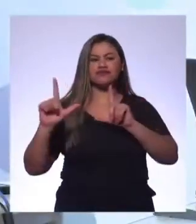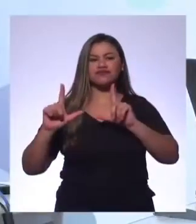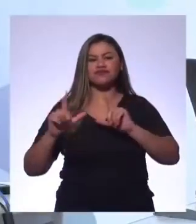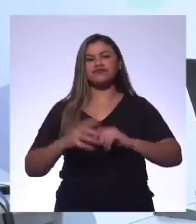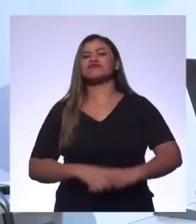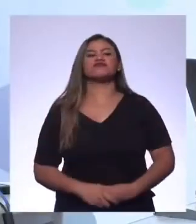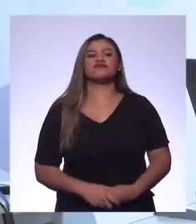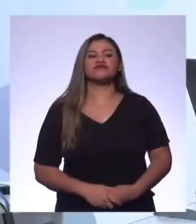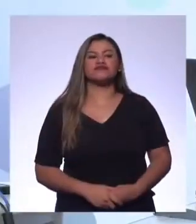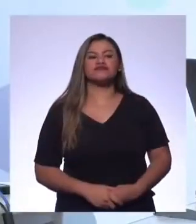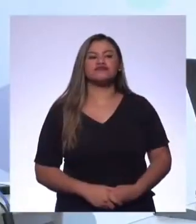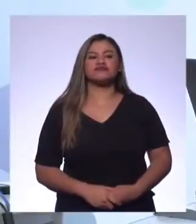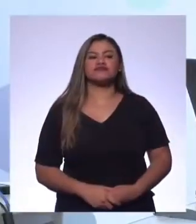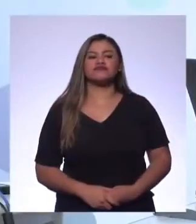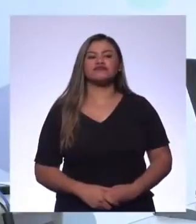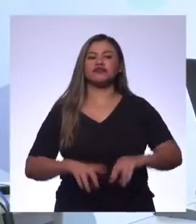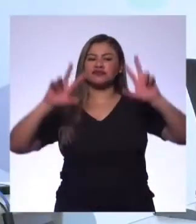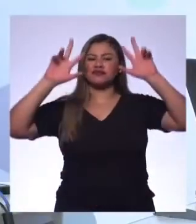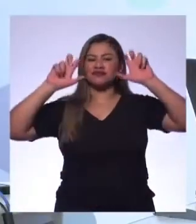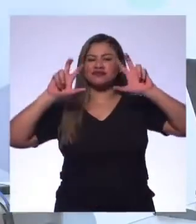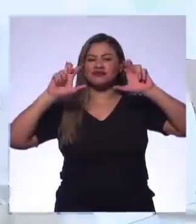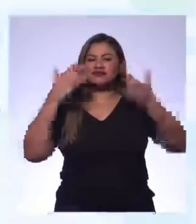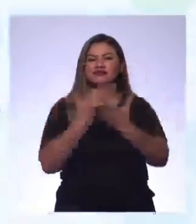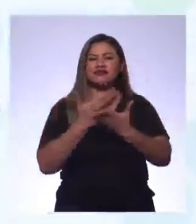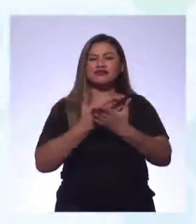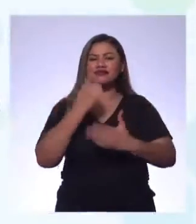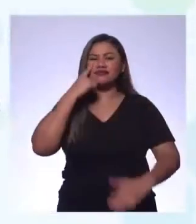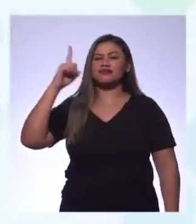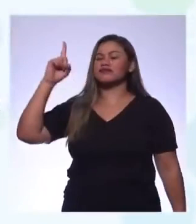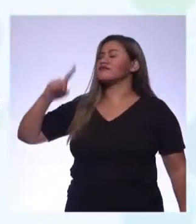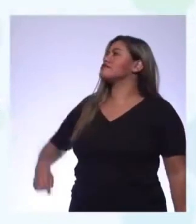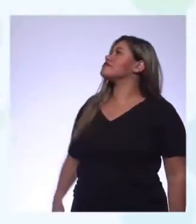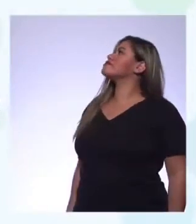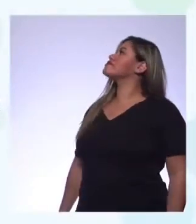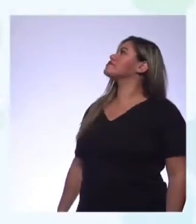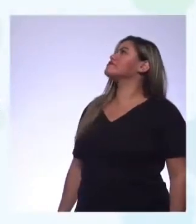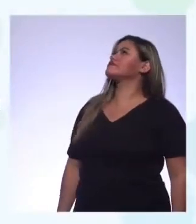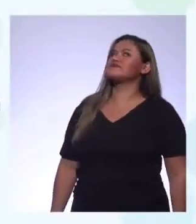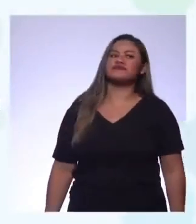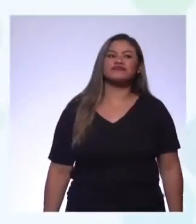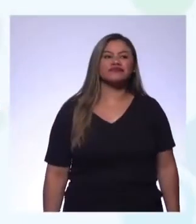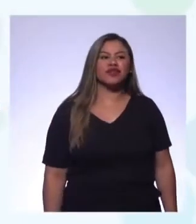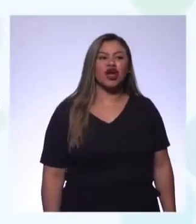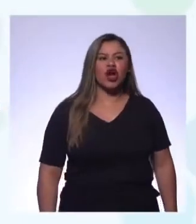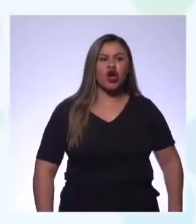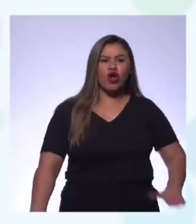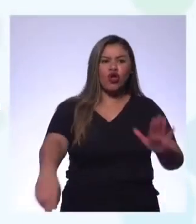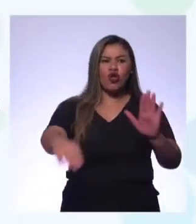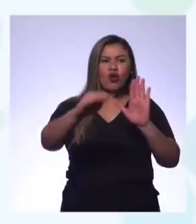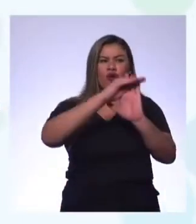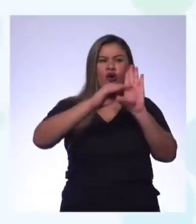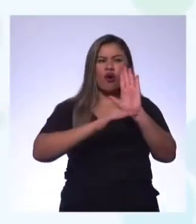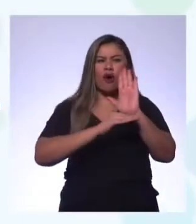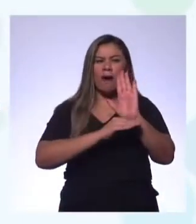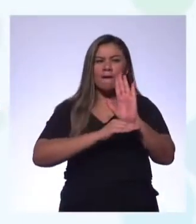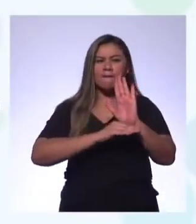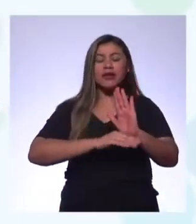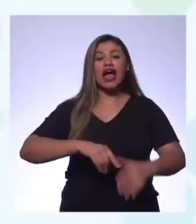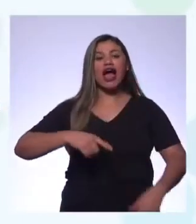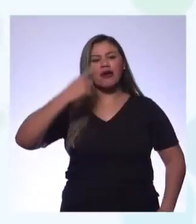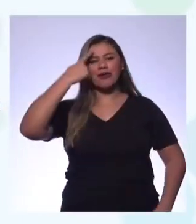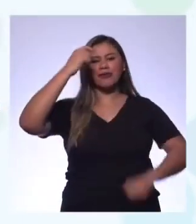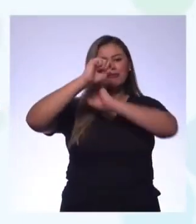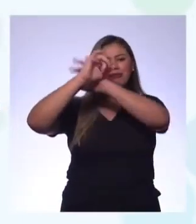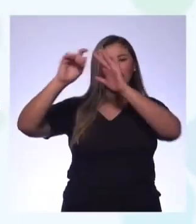voltar. Olha na tela o nome dessa aula. Normas. E aí eu já imaginei um juiz assim, ó. Pá, direitos e